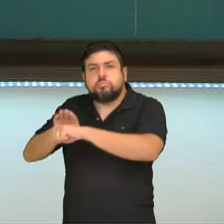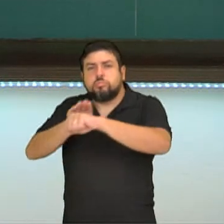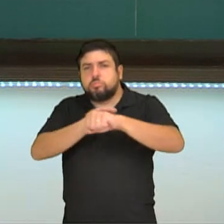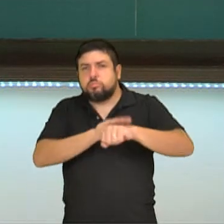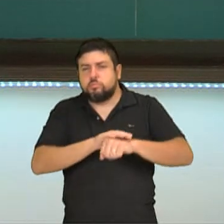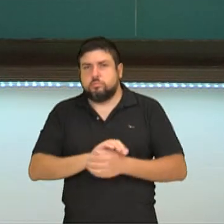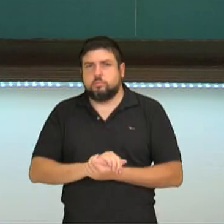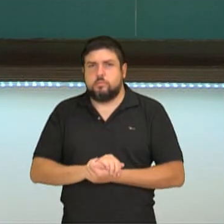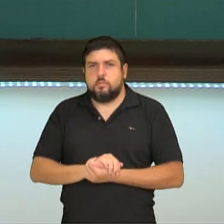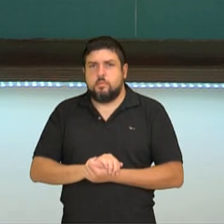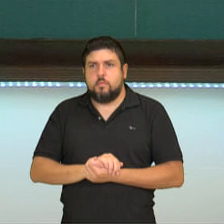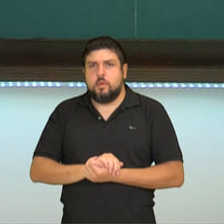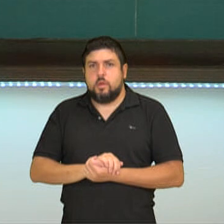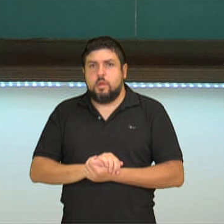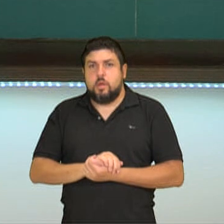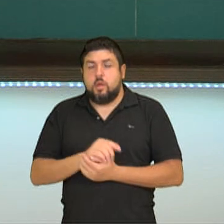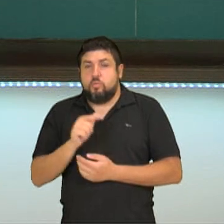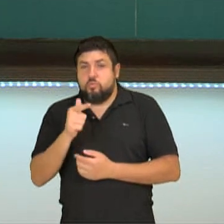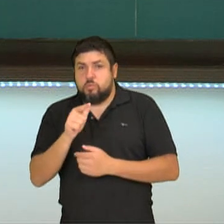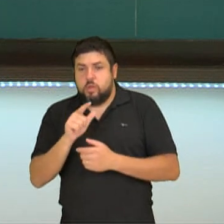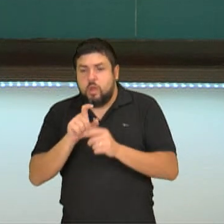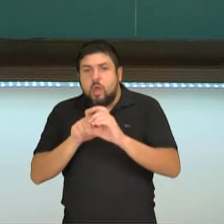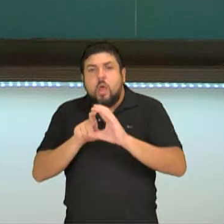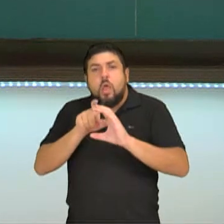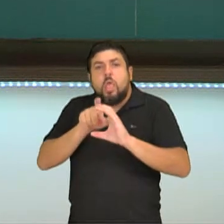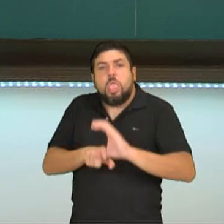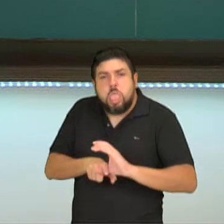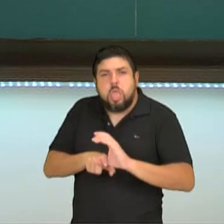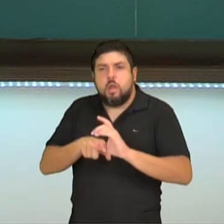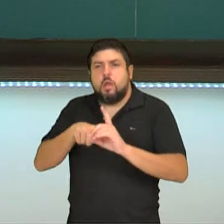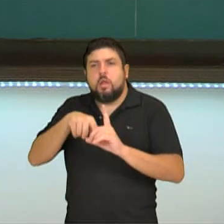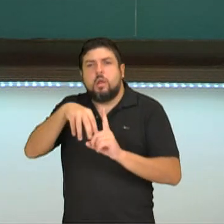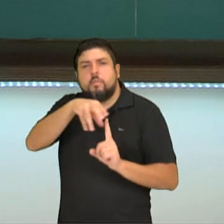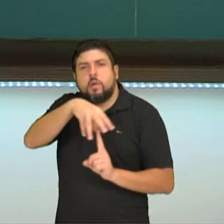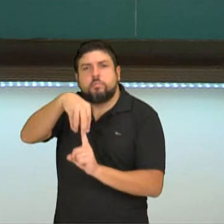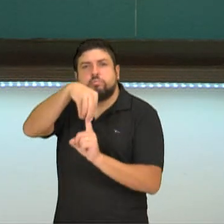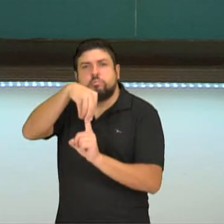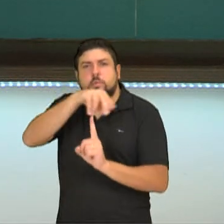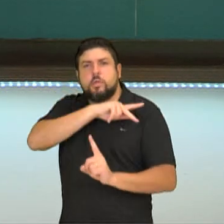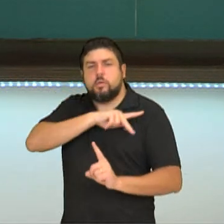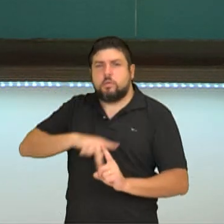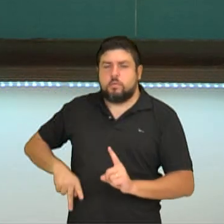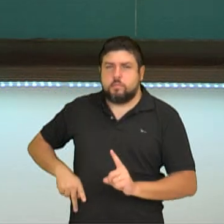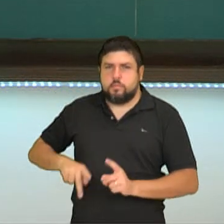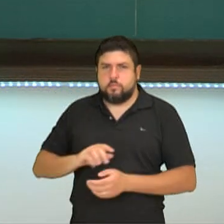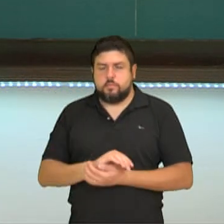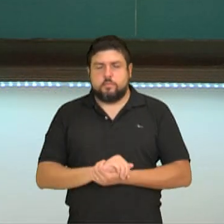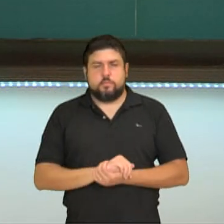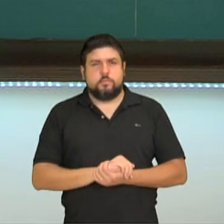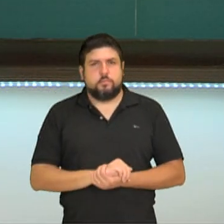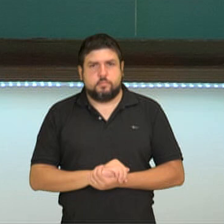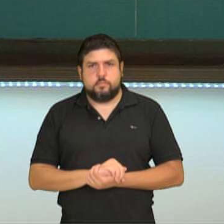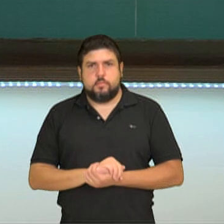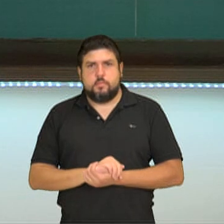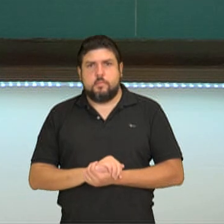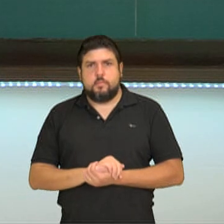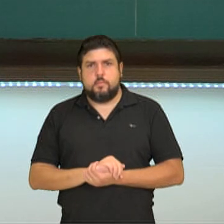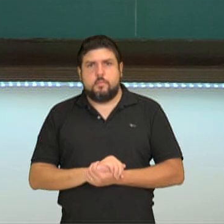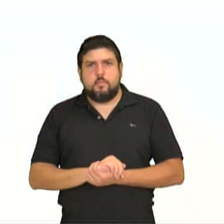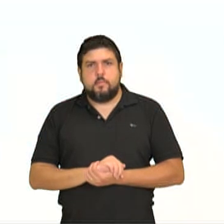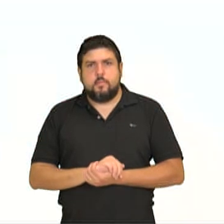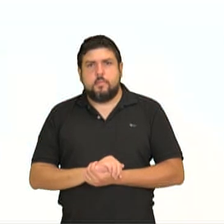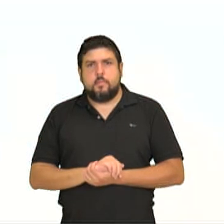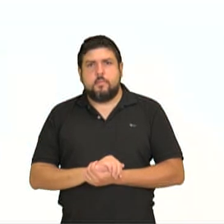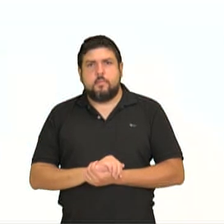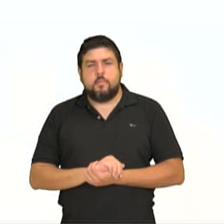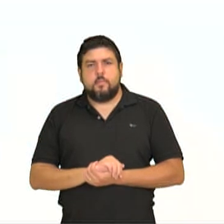dependem totalmente do presidente da república para aplicar uma lei, por exemplo. Você